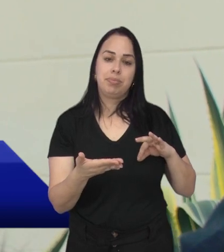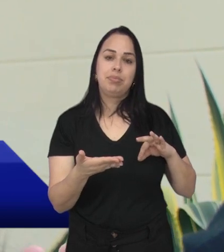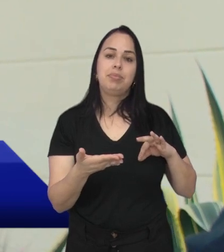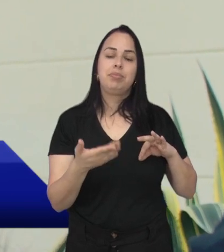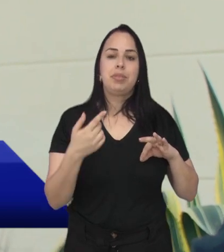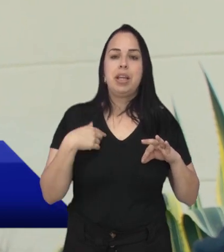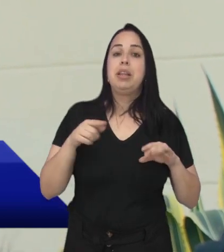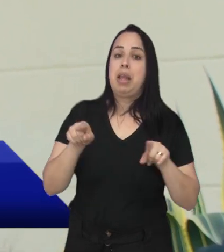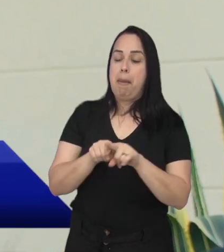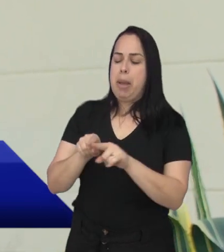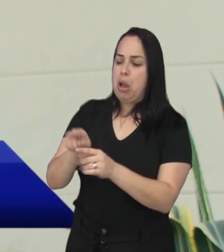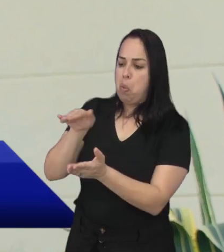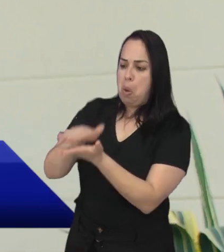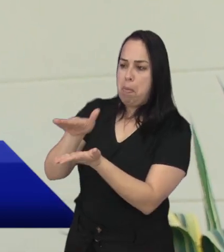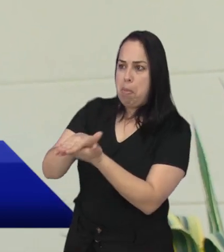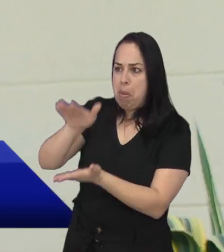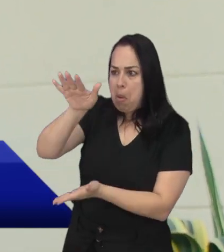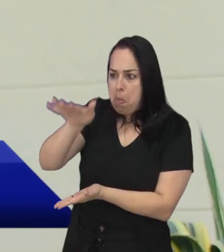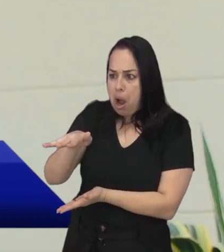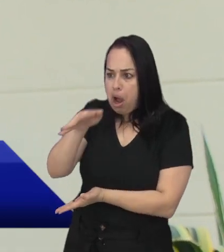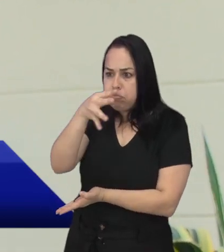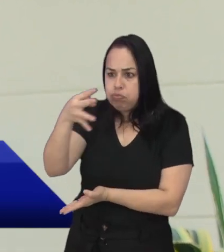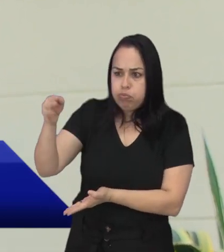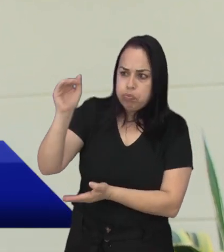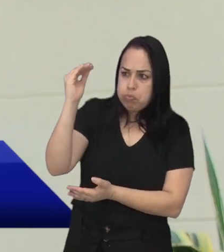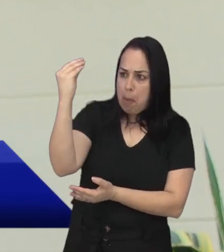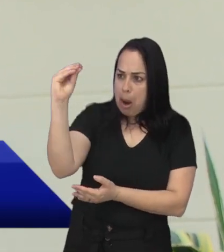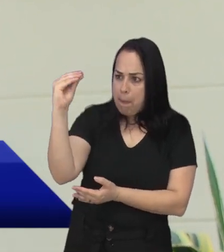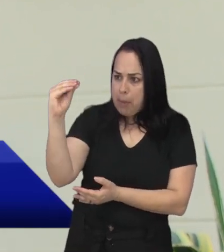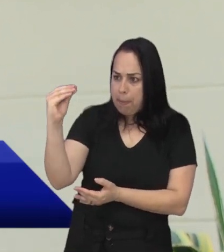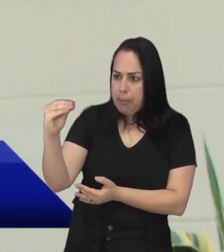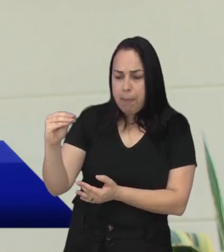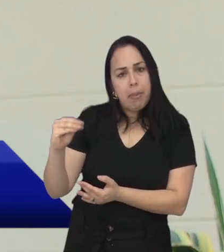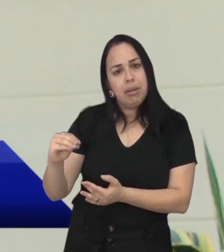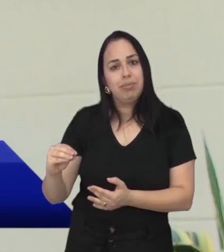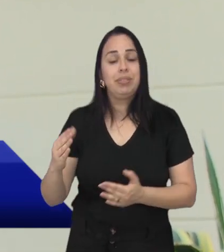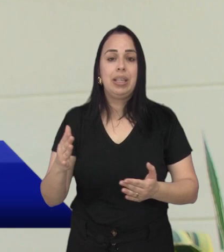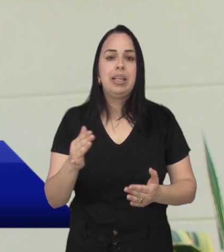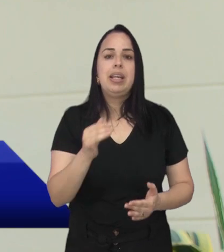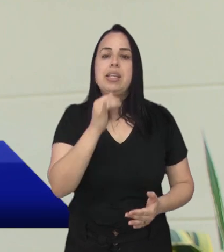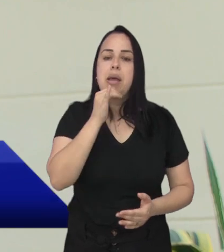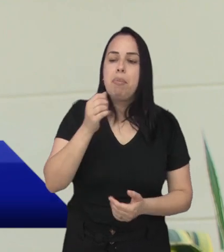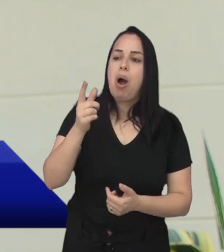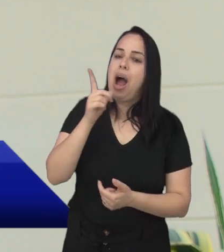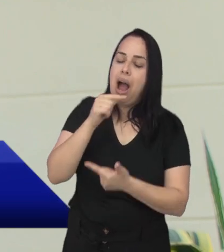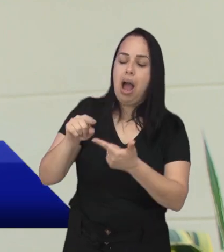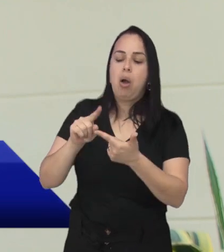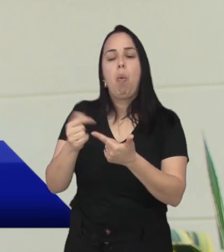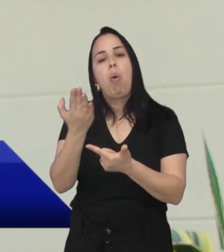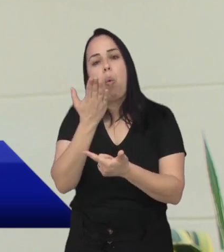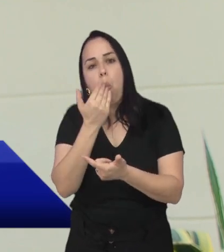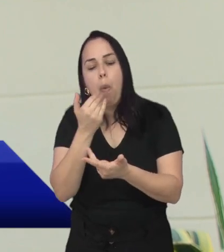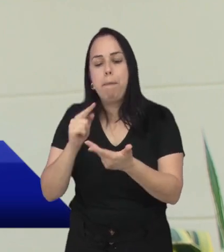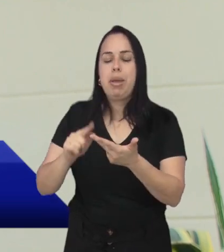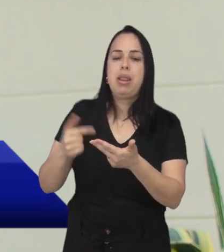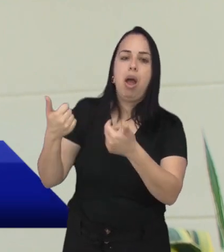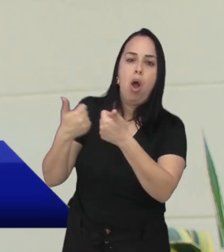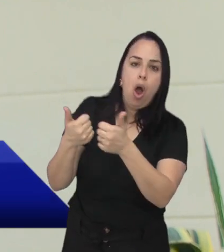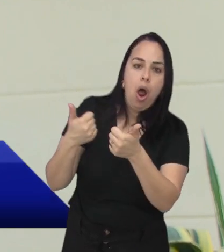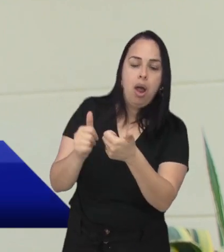ganha, relacionar os gastos essenciais à sua sobrevivência. Por exemplo, seria água,